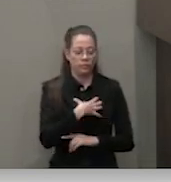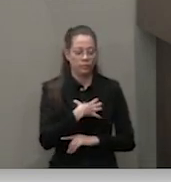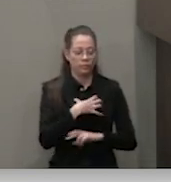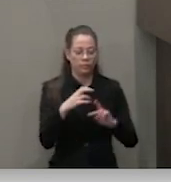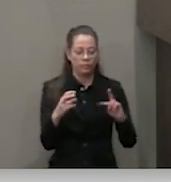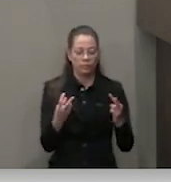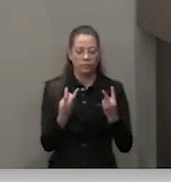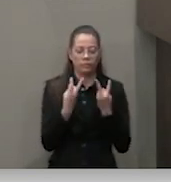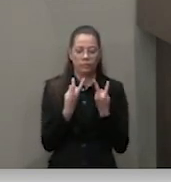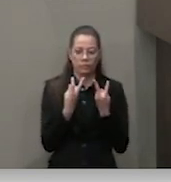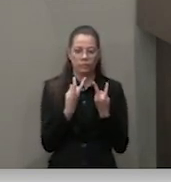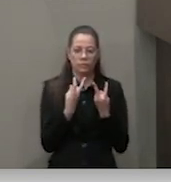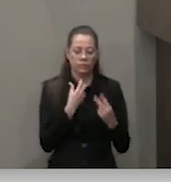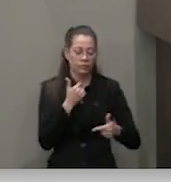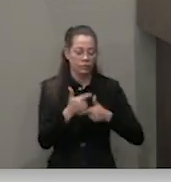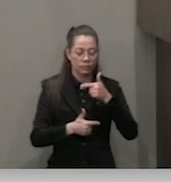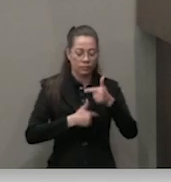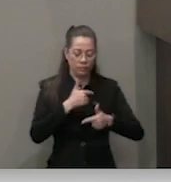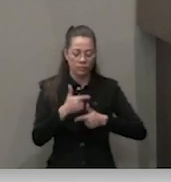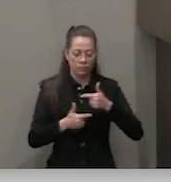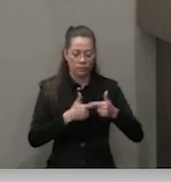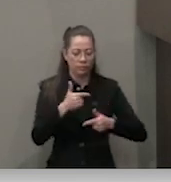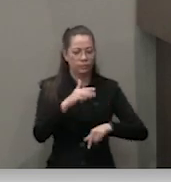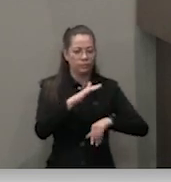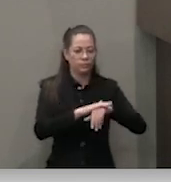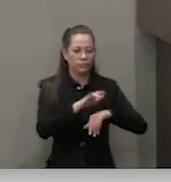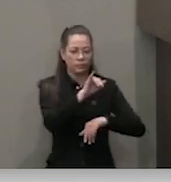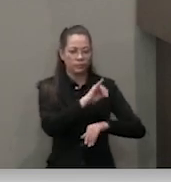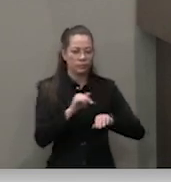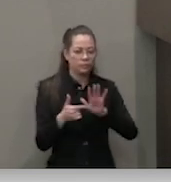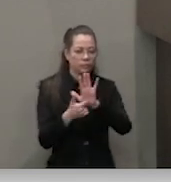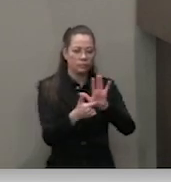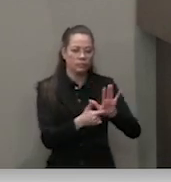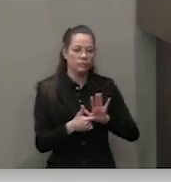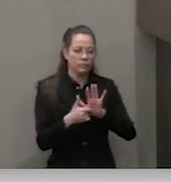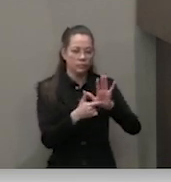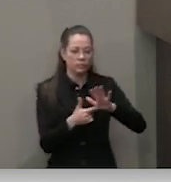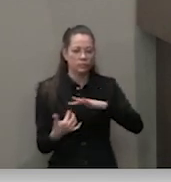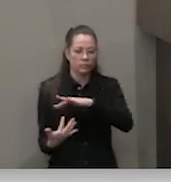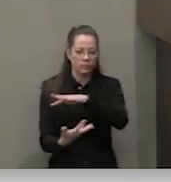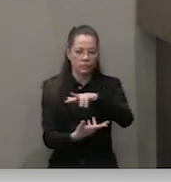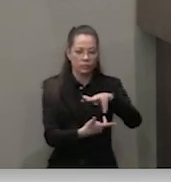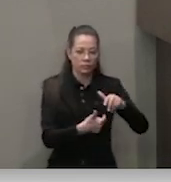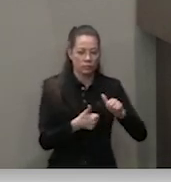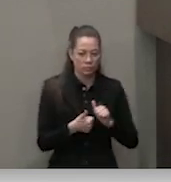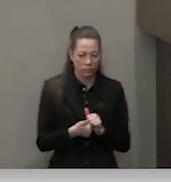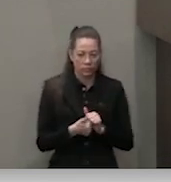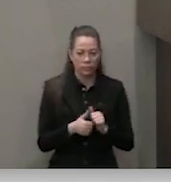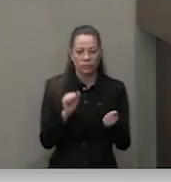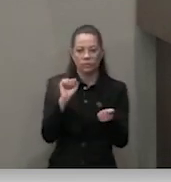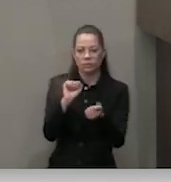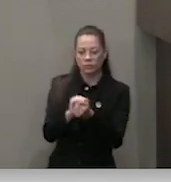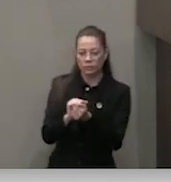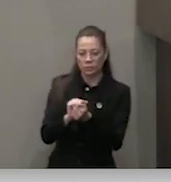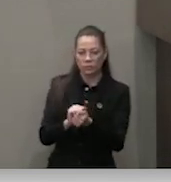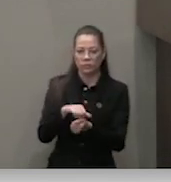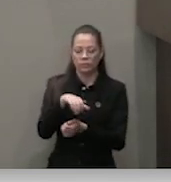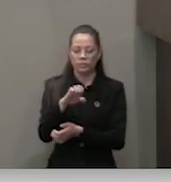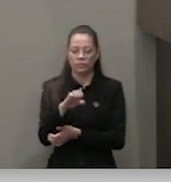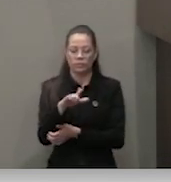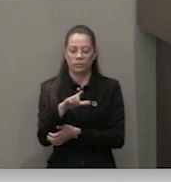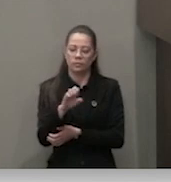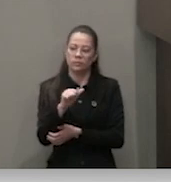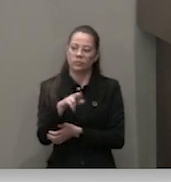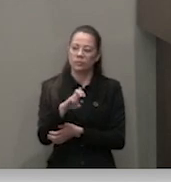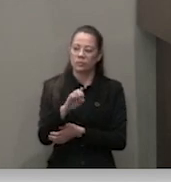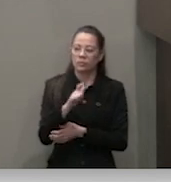de reconhecer ser sua posição de destaque entre os professores mais citados do mundo junto aver